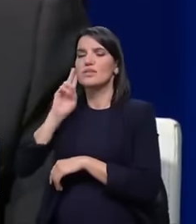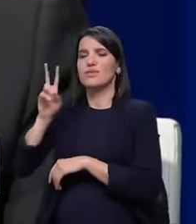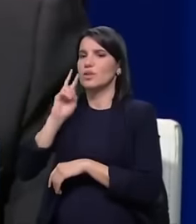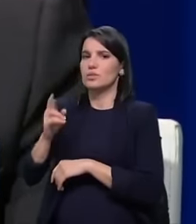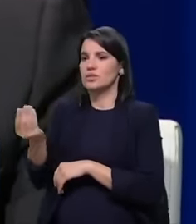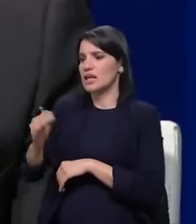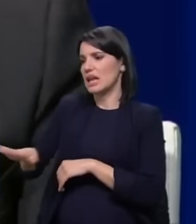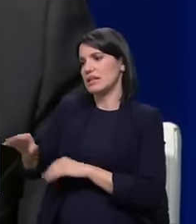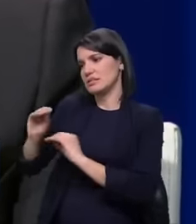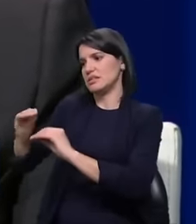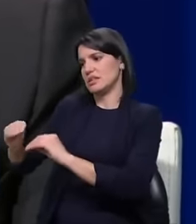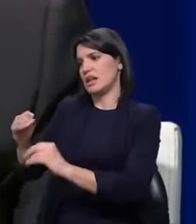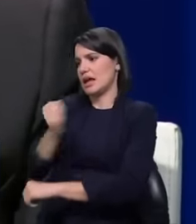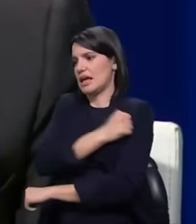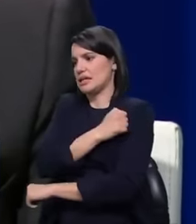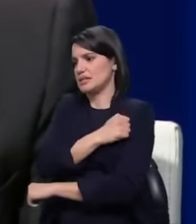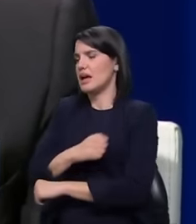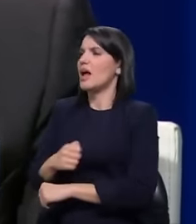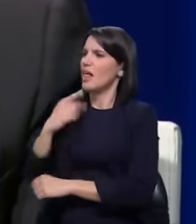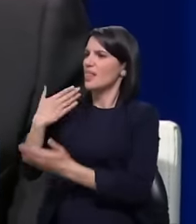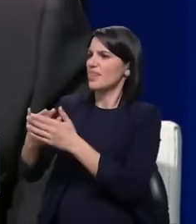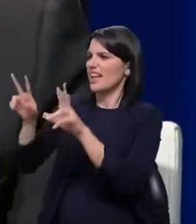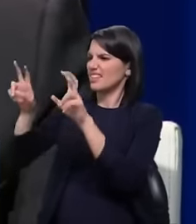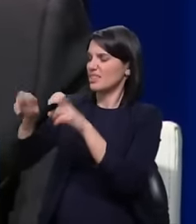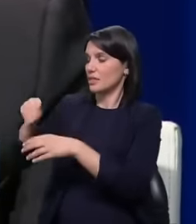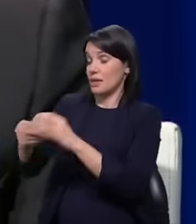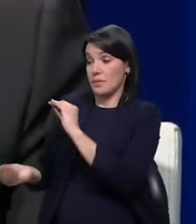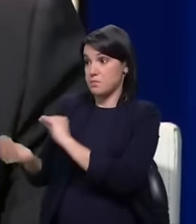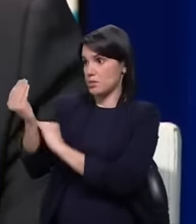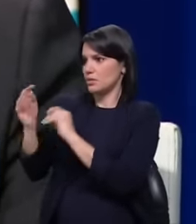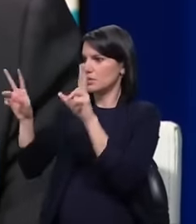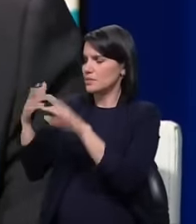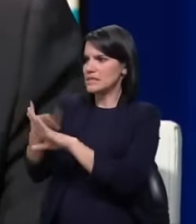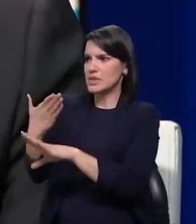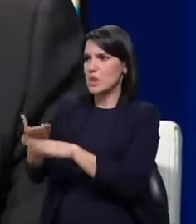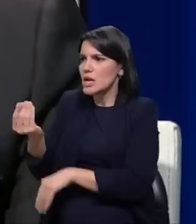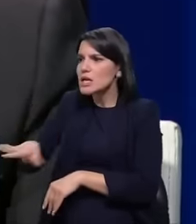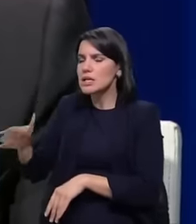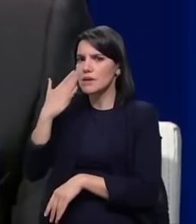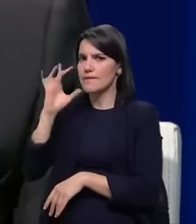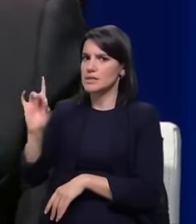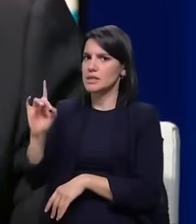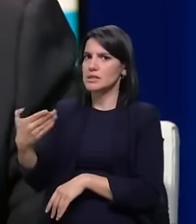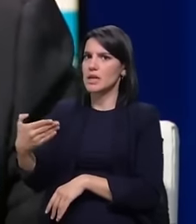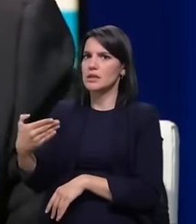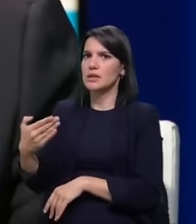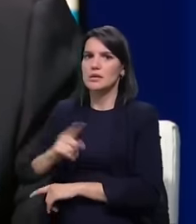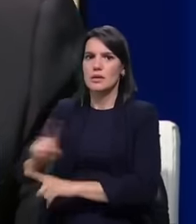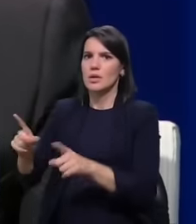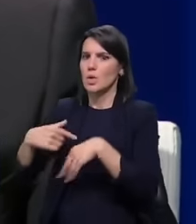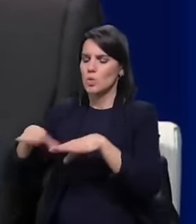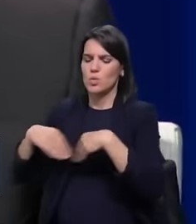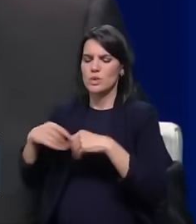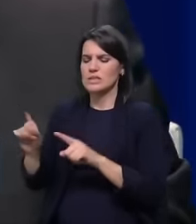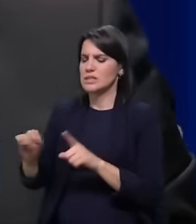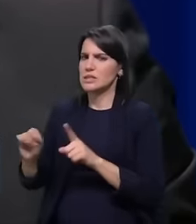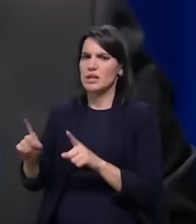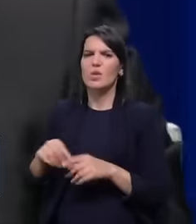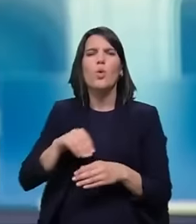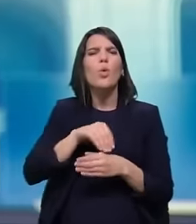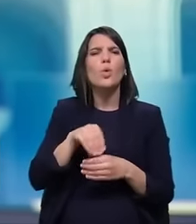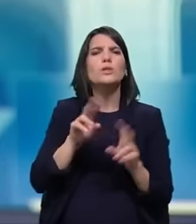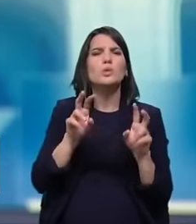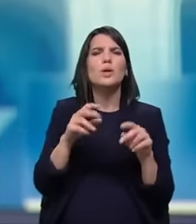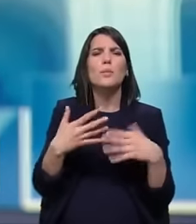nossas crianças nas escolas, para pôr conteúdos aberrantes de caráter sexual a crianças com 6 anos e com 7. Eu não aceito. Que conteúdo é eu não esse aceito, está a